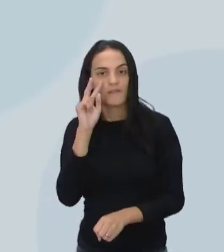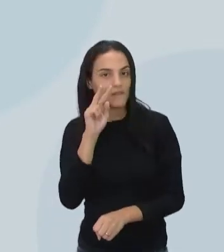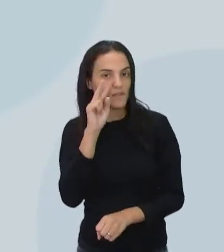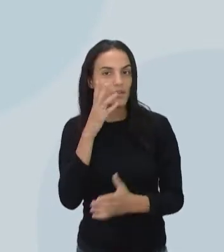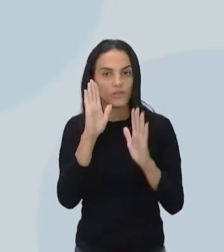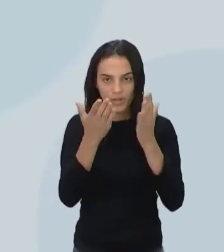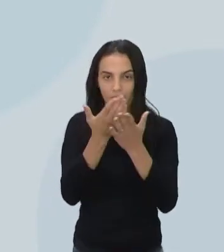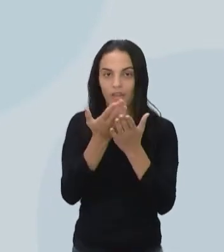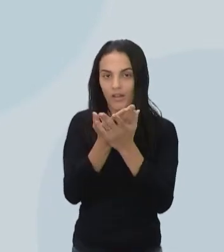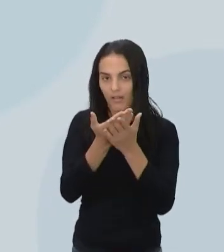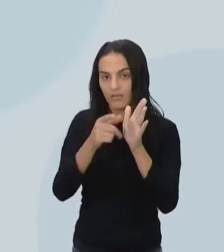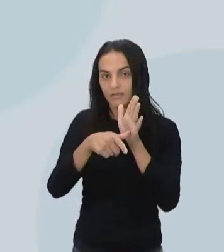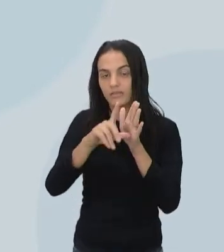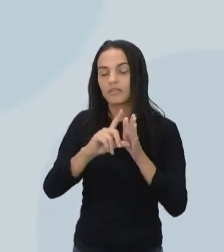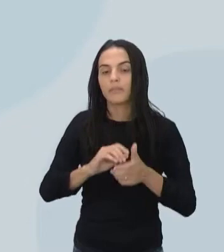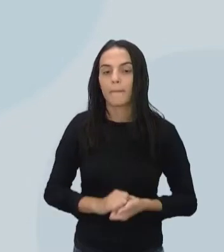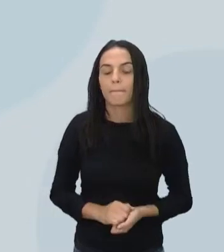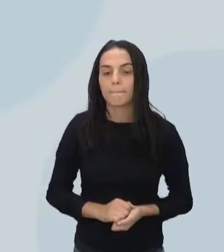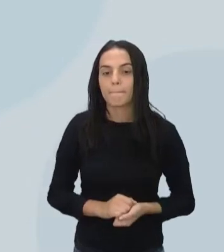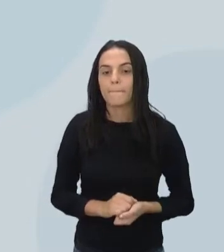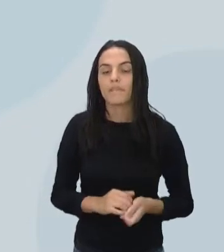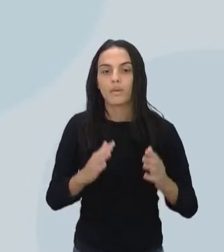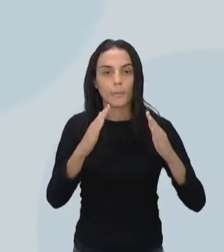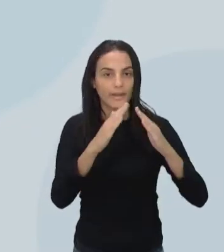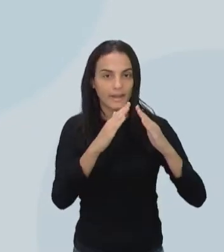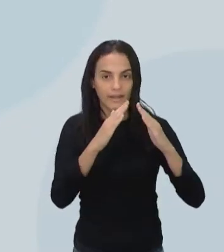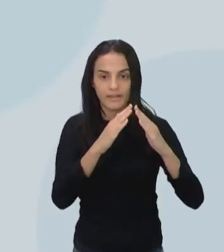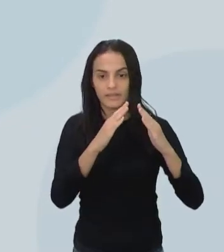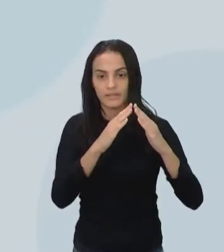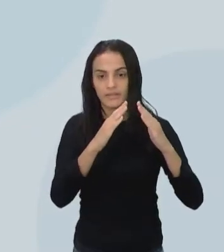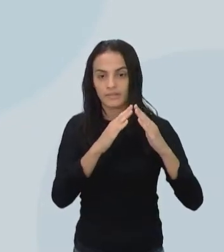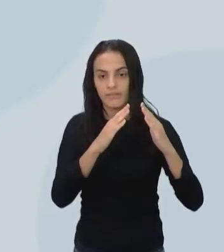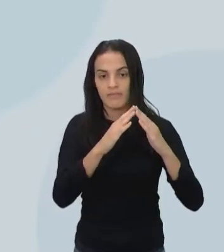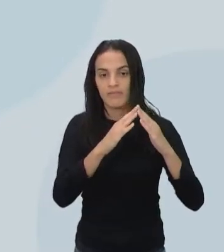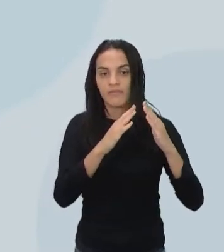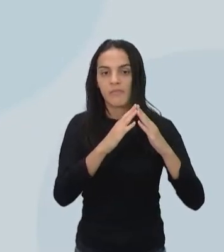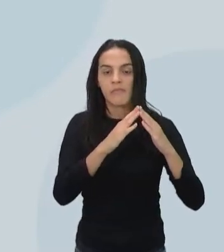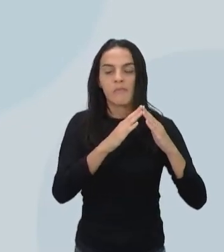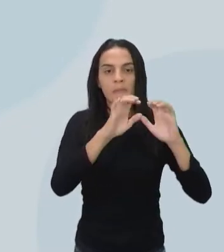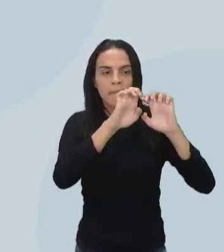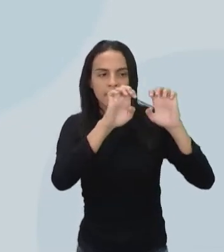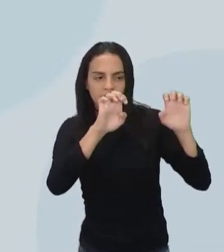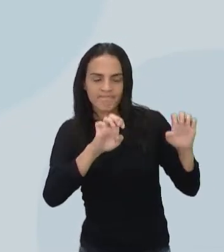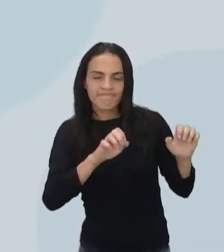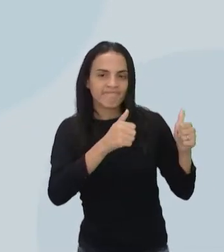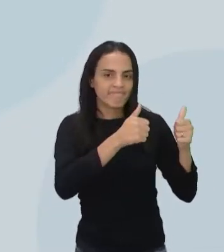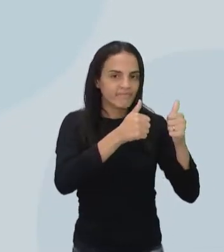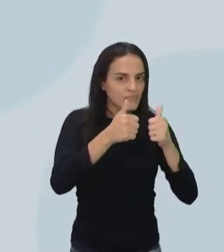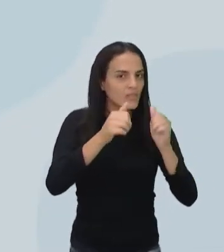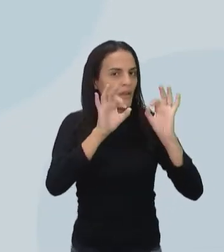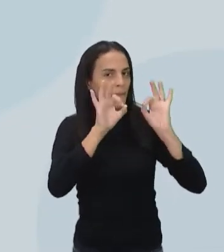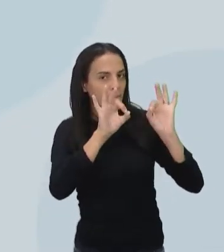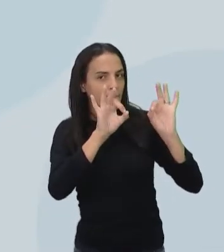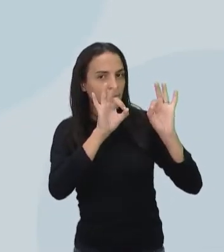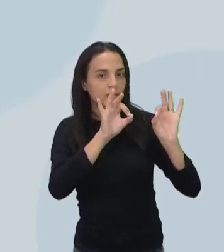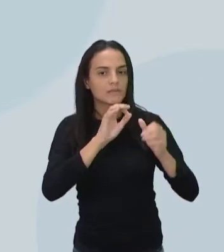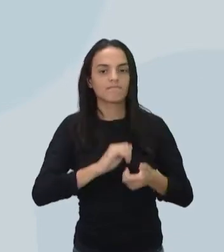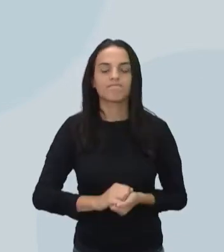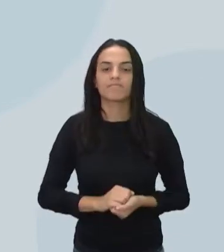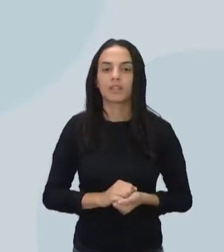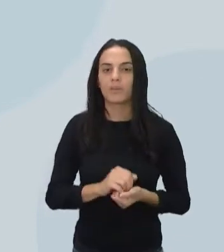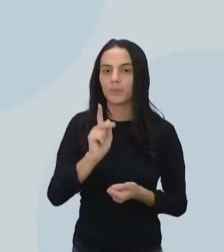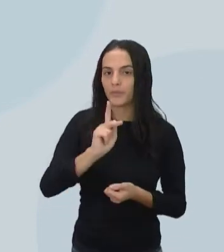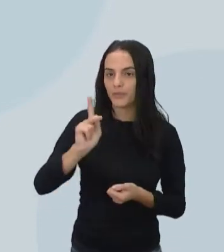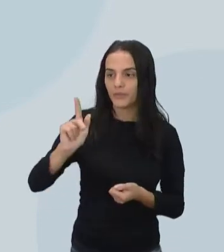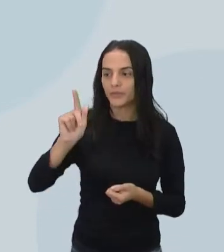na aula anterior, de uma residência aí, bem estruturada, bem bonita, onde o professor Guerreiro